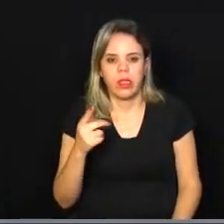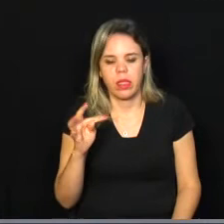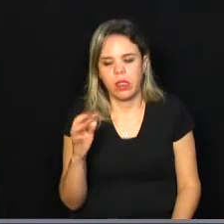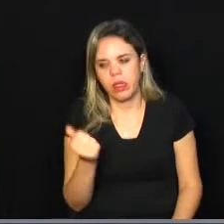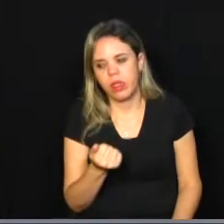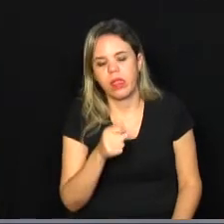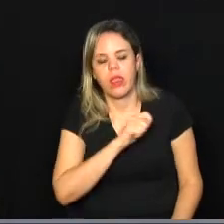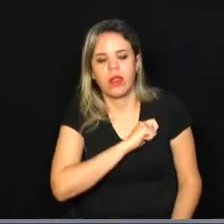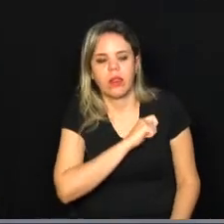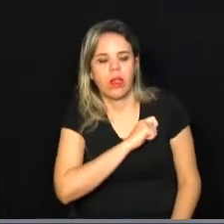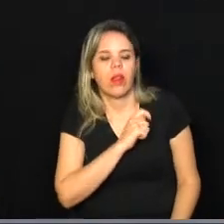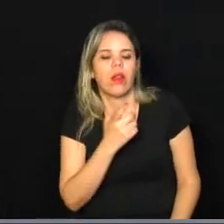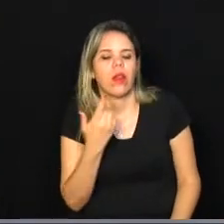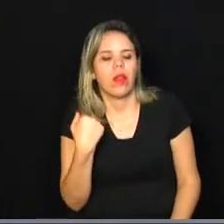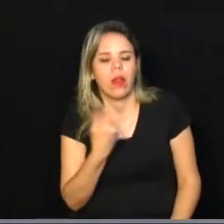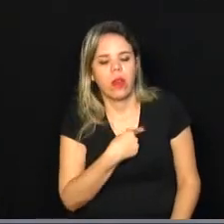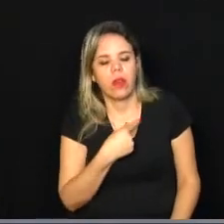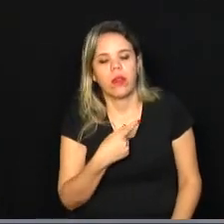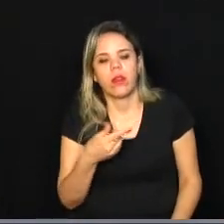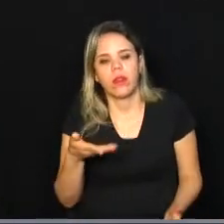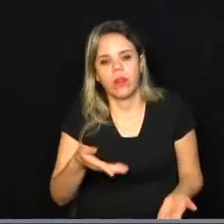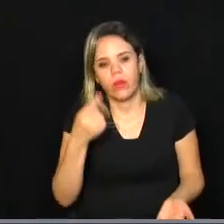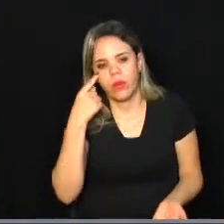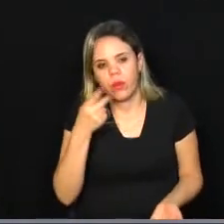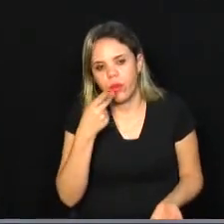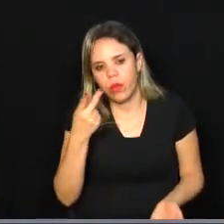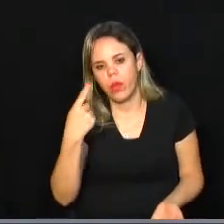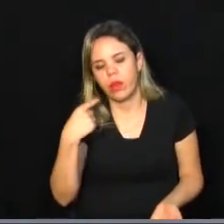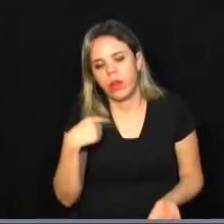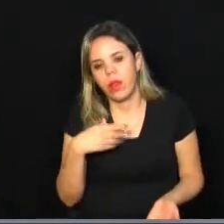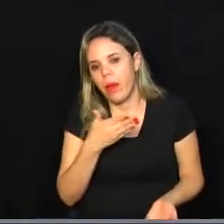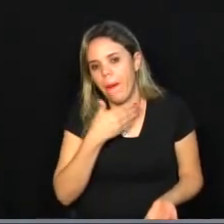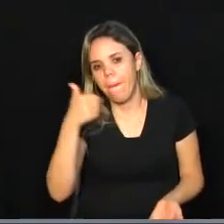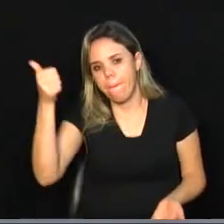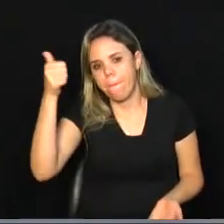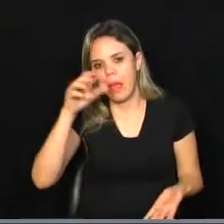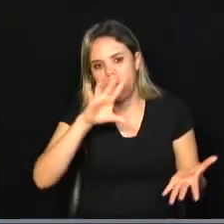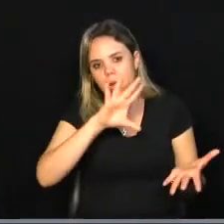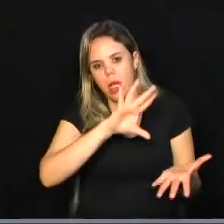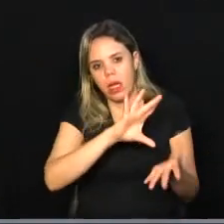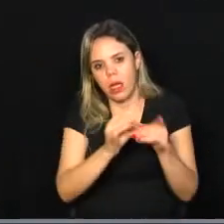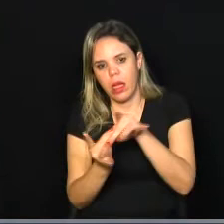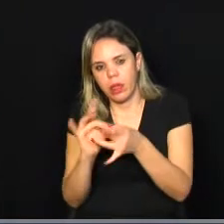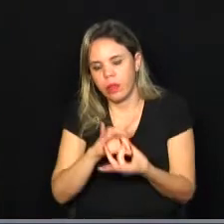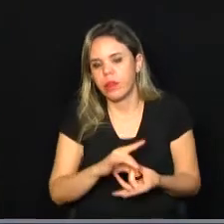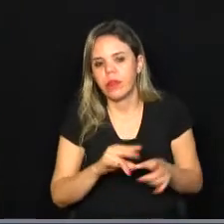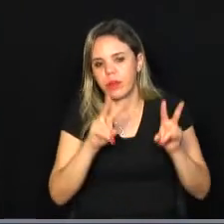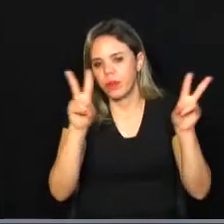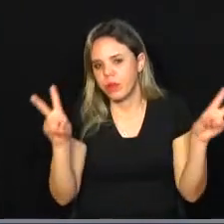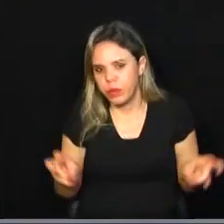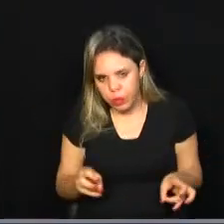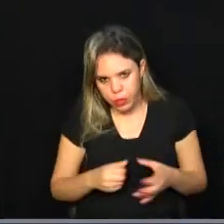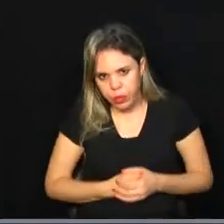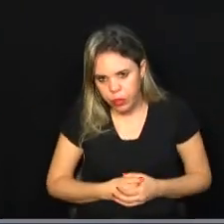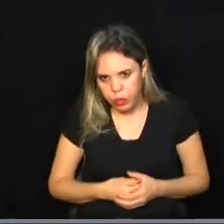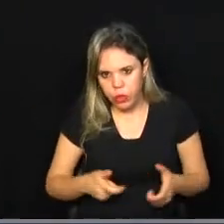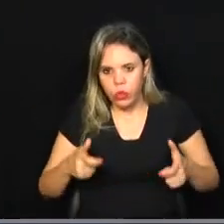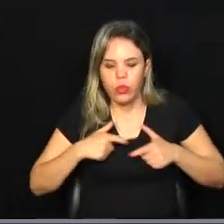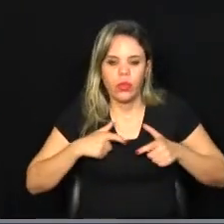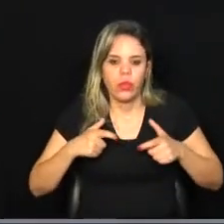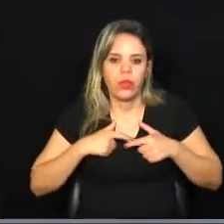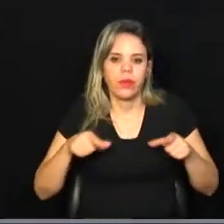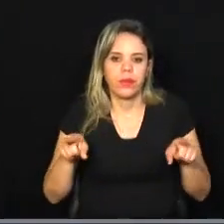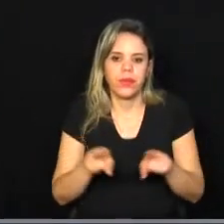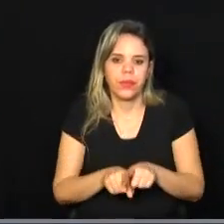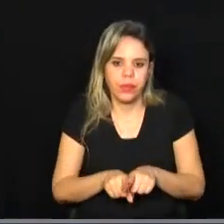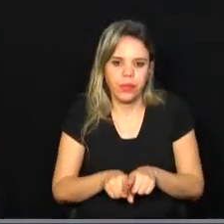Austrália. Então, a gente pega aqui, para mim, foi uma das melhores Olimpíadas, em termos de medalhas e também em